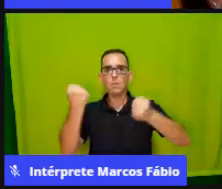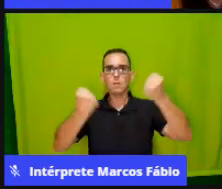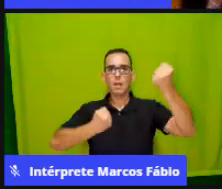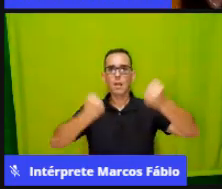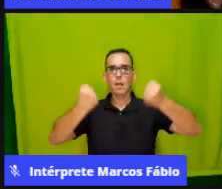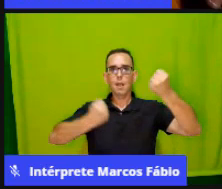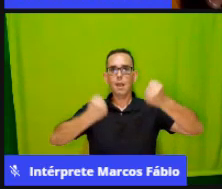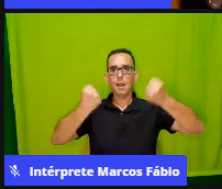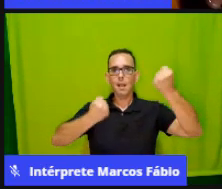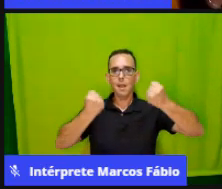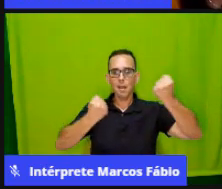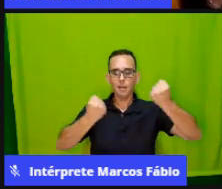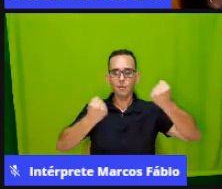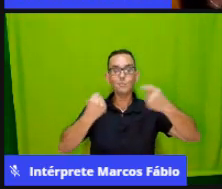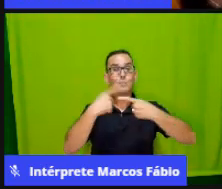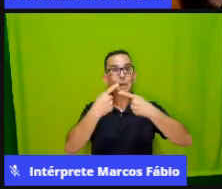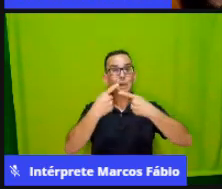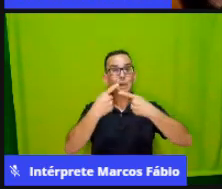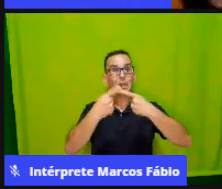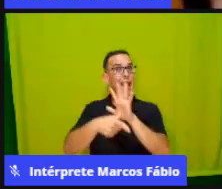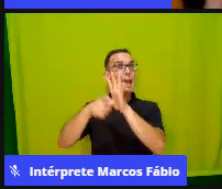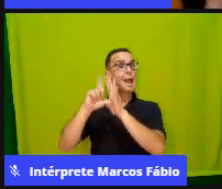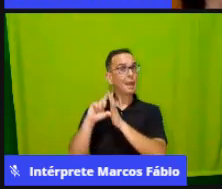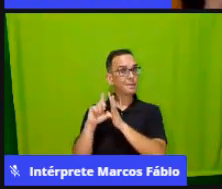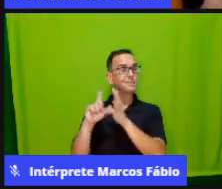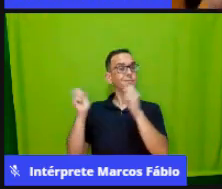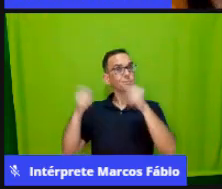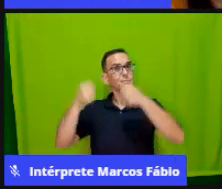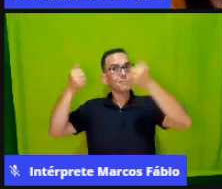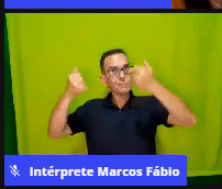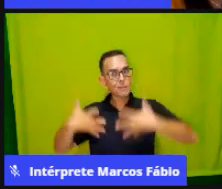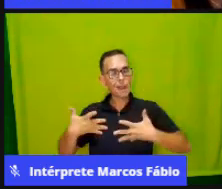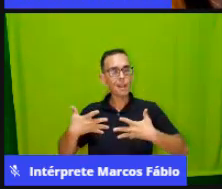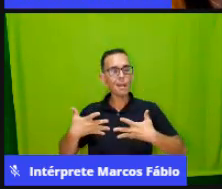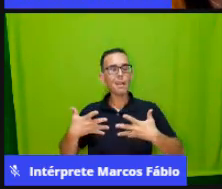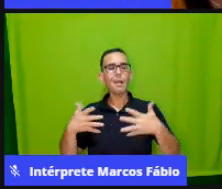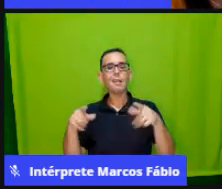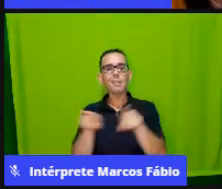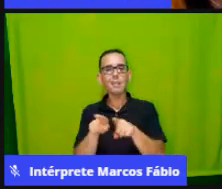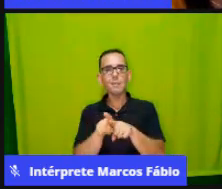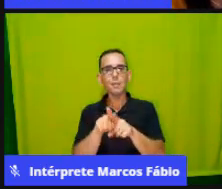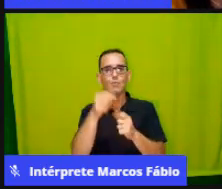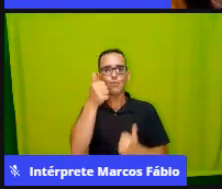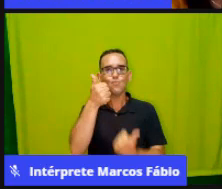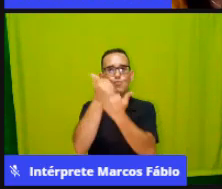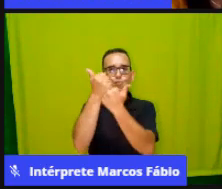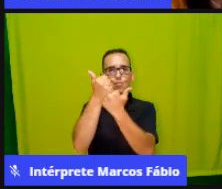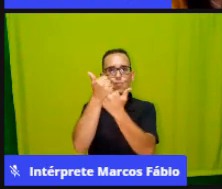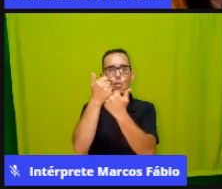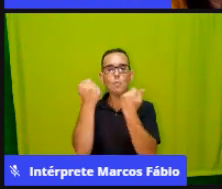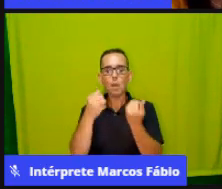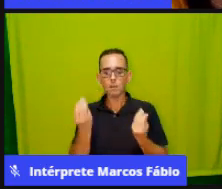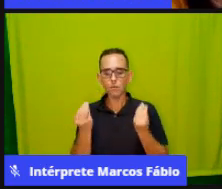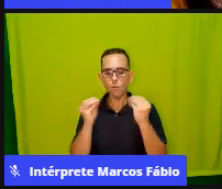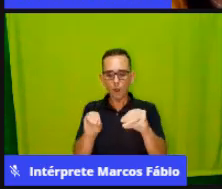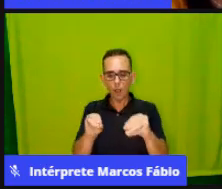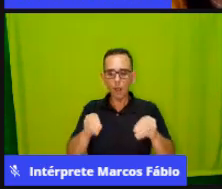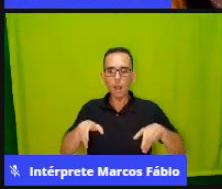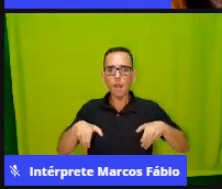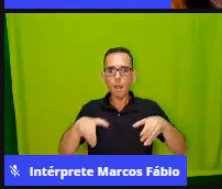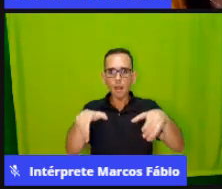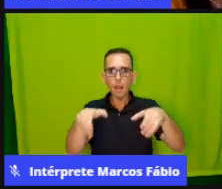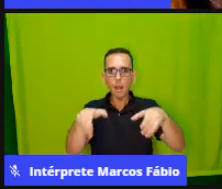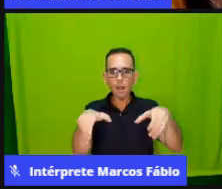gente falou anteriormente ali no slide. Então, ali a gente tem um suporte onde a gente consegue colocar a cadeira de rodas e